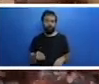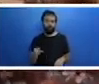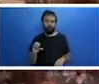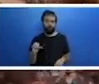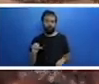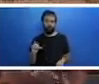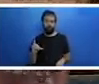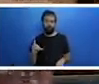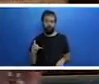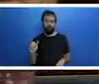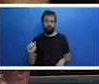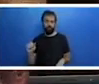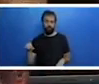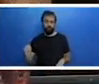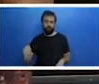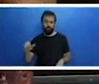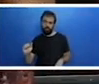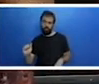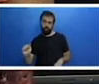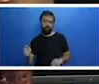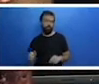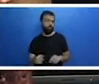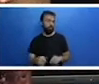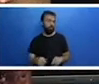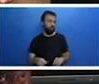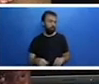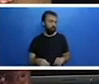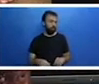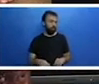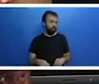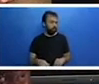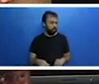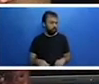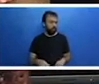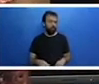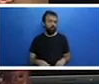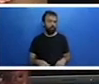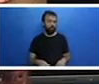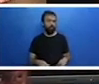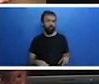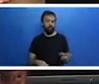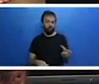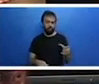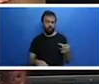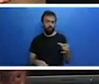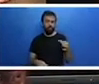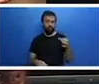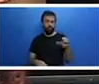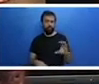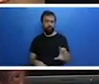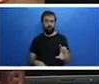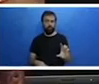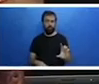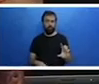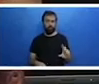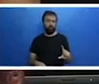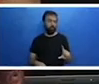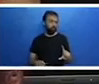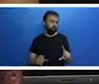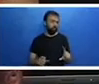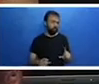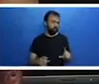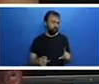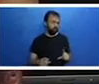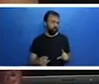a H marcada de 1 a 8. Então, se eu estou com a peça na A2, no caso aqui, eu vou movimentar ela para frente, eu